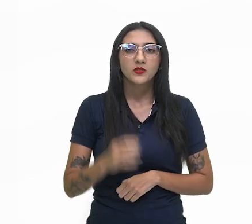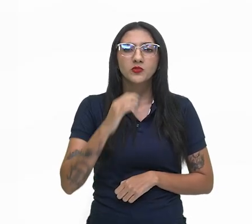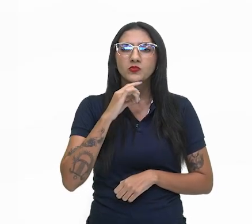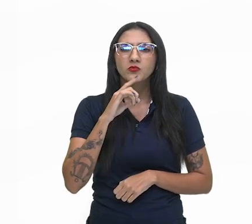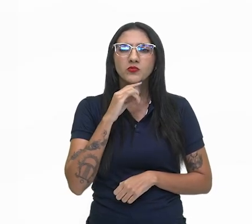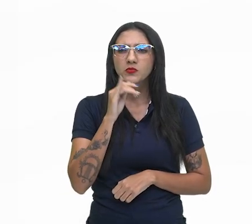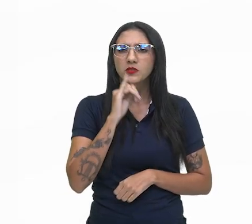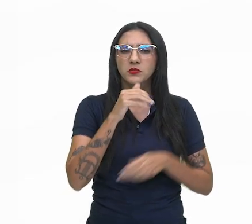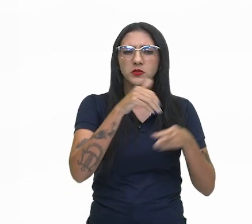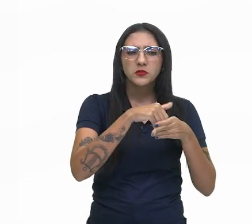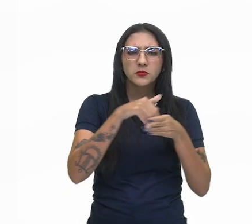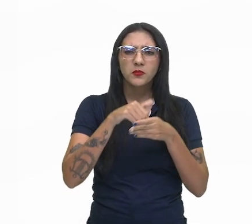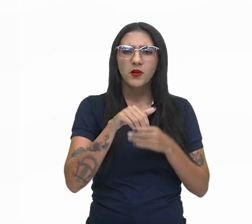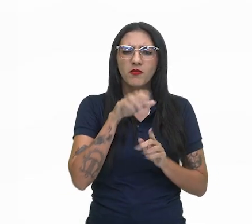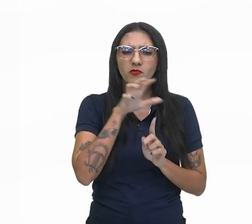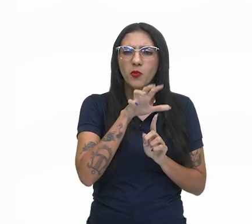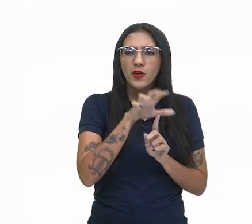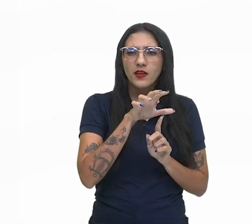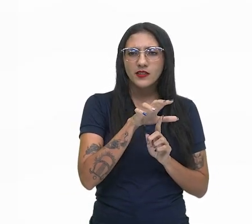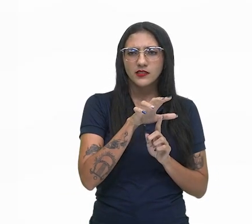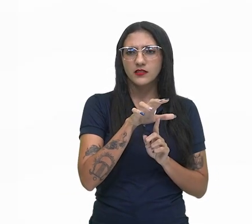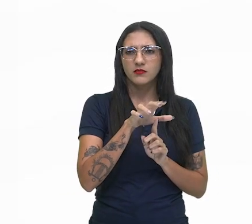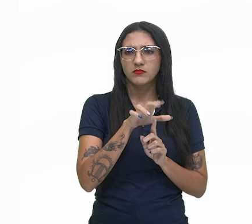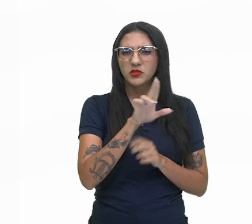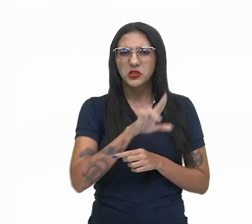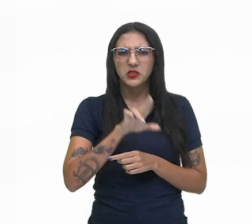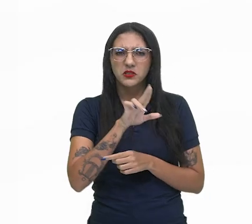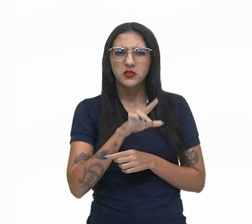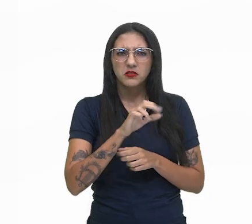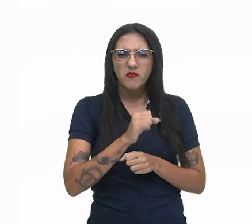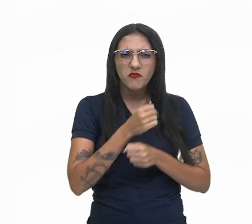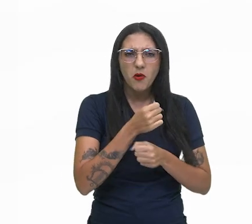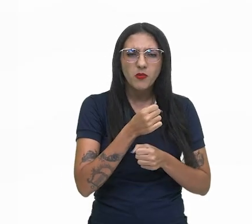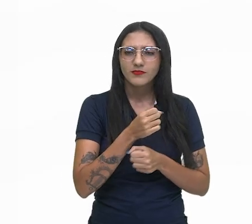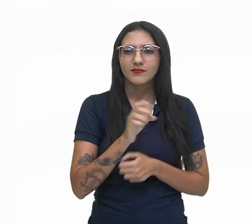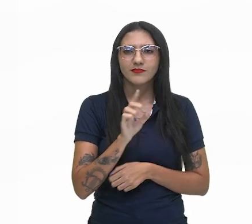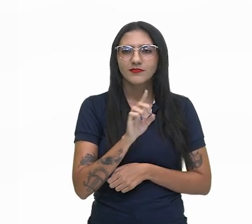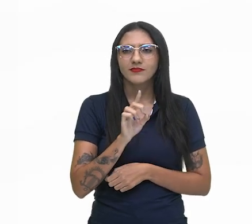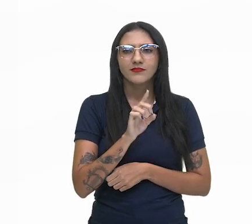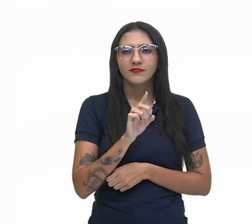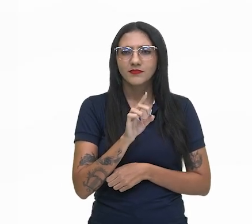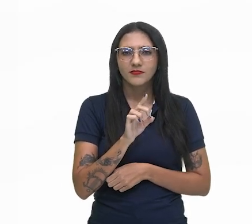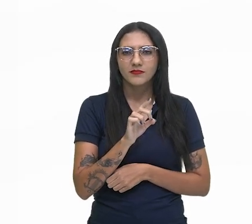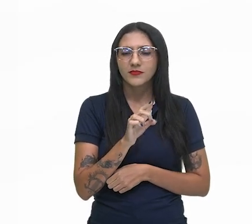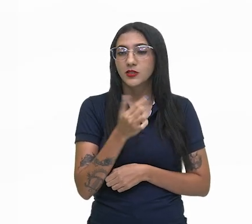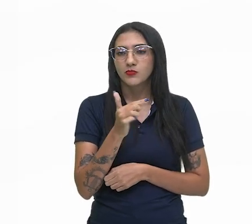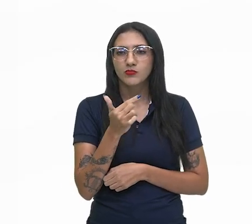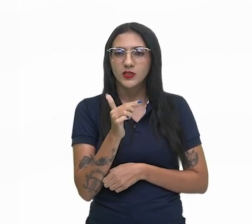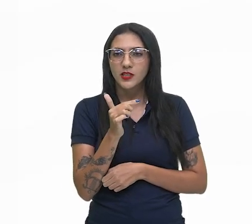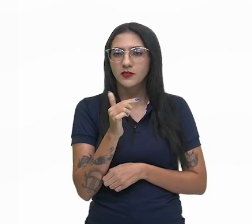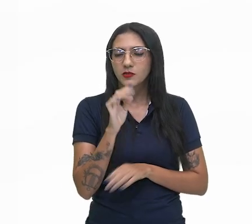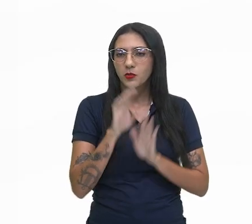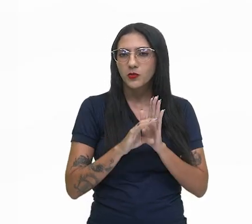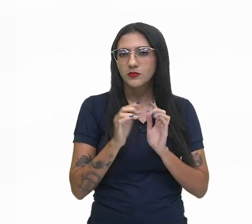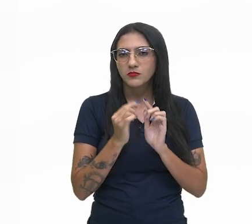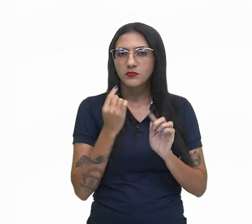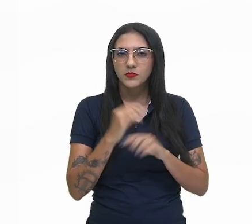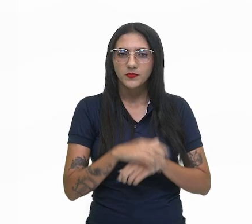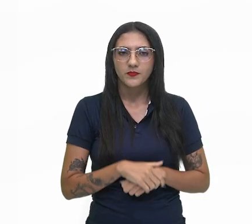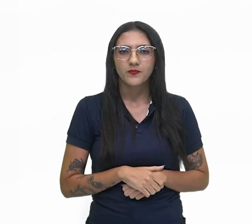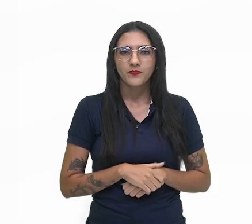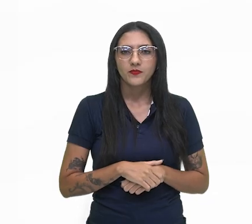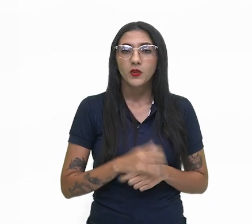uma eleição coagida pela força, que não existe legitimidade. O controle